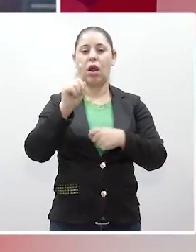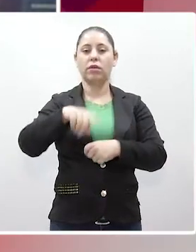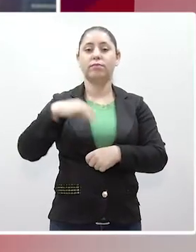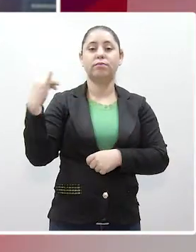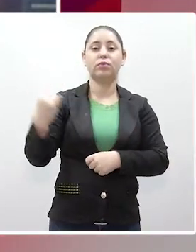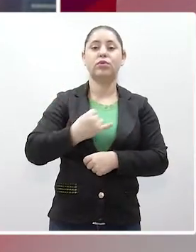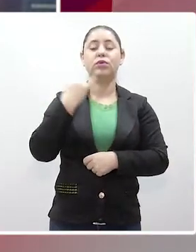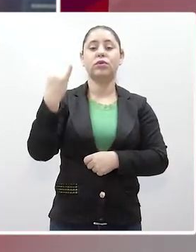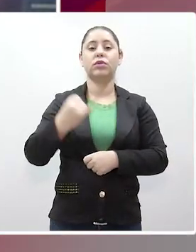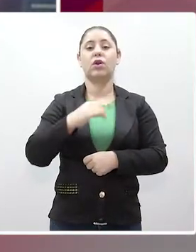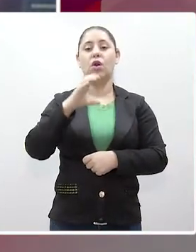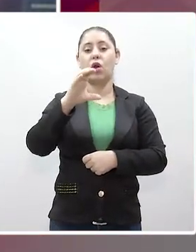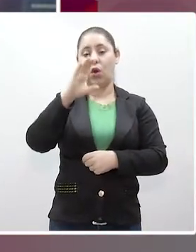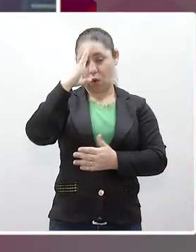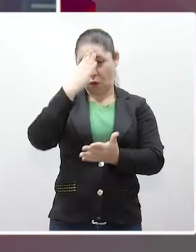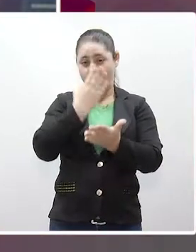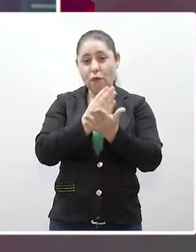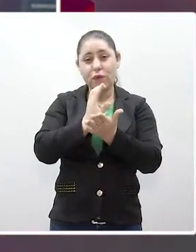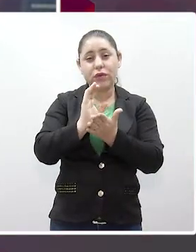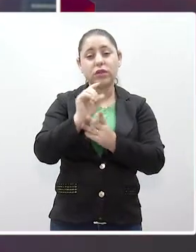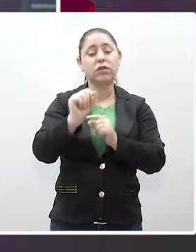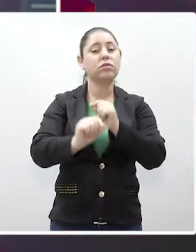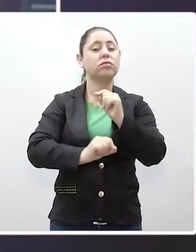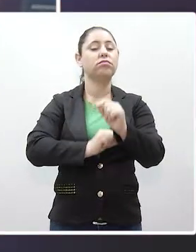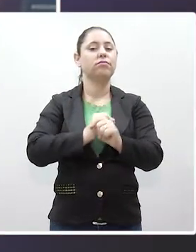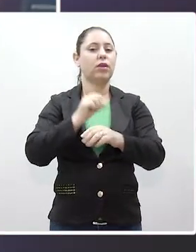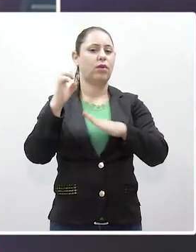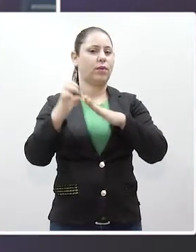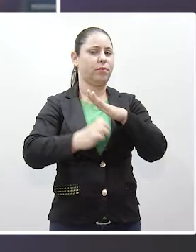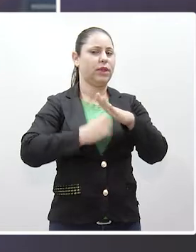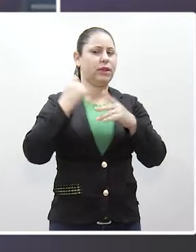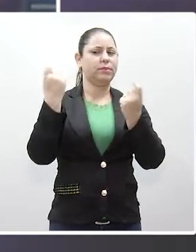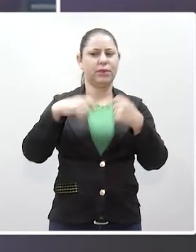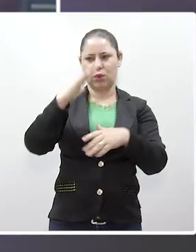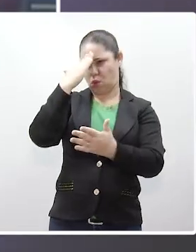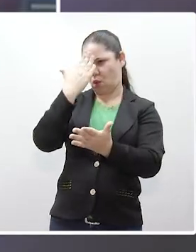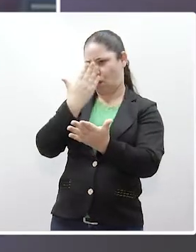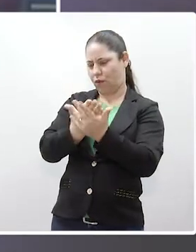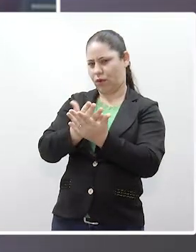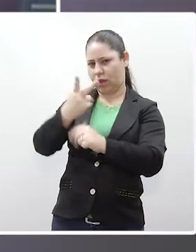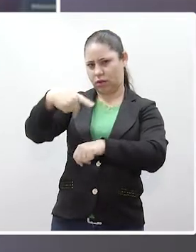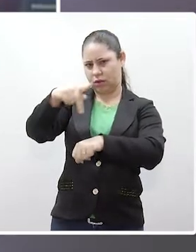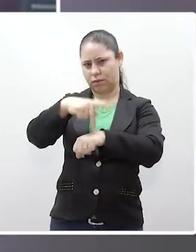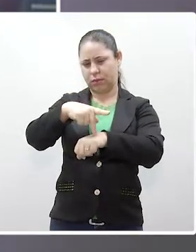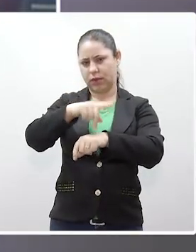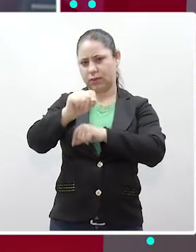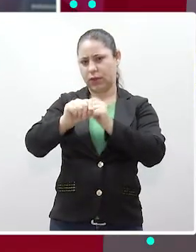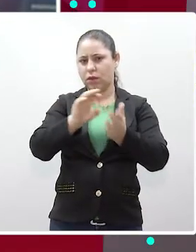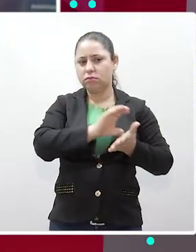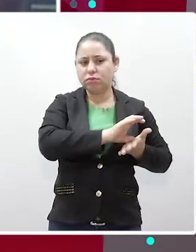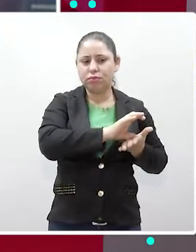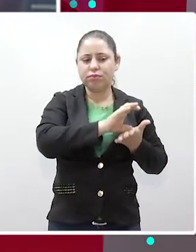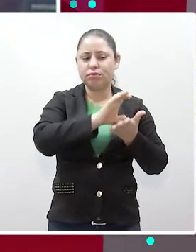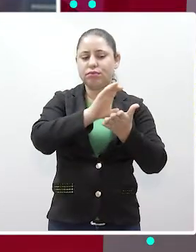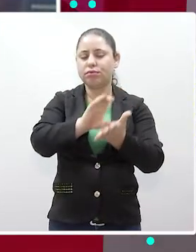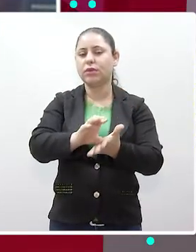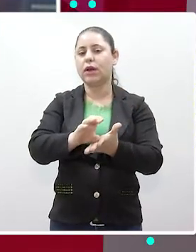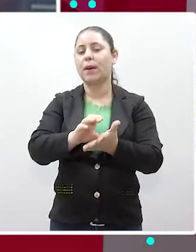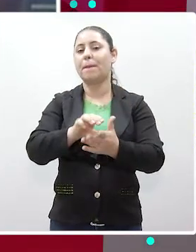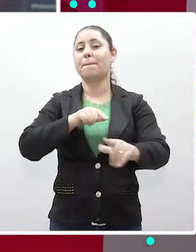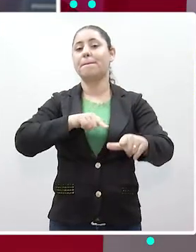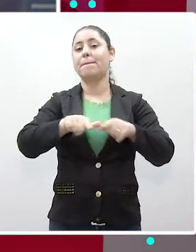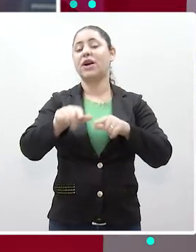elemento importantíssimo que chama confiança. O empresário precisa ter confiança naquele país para ele investir, para